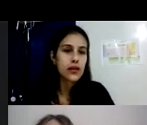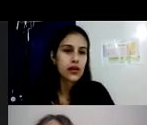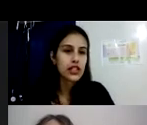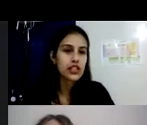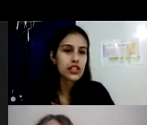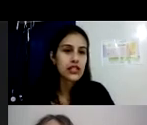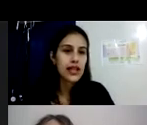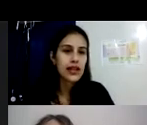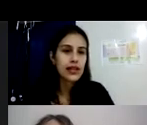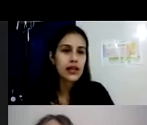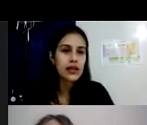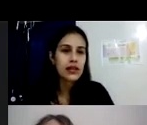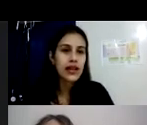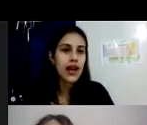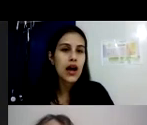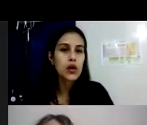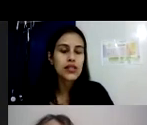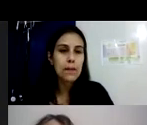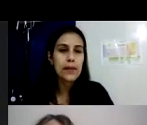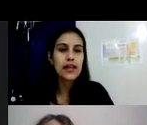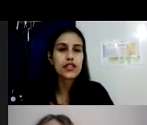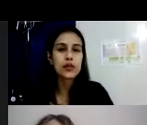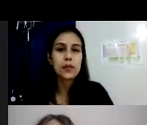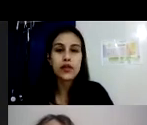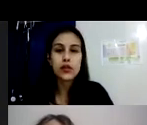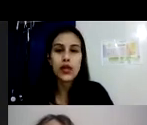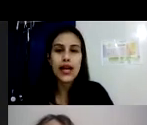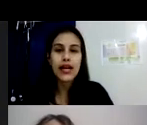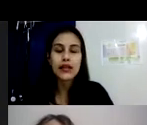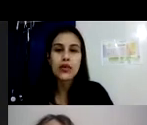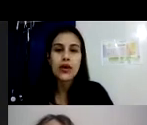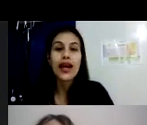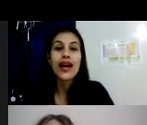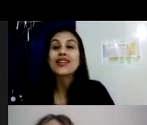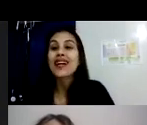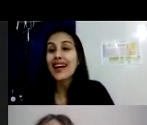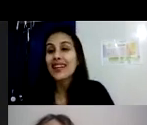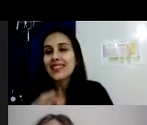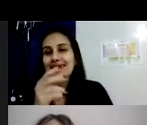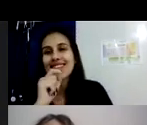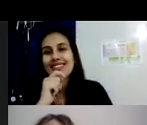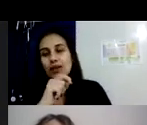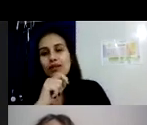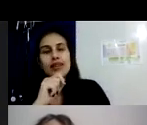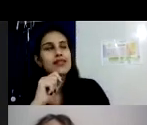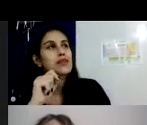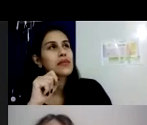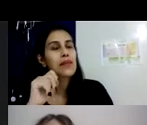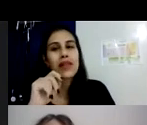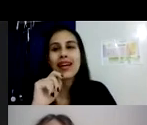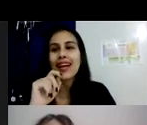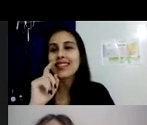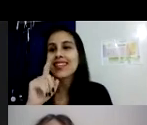Então, ó, a gente destaca aqui degraus, tapete, piso molhado. Casa, isso acontece